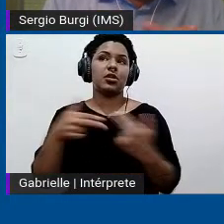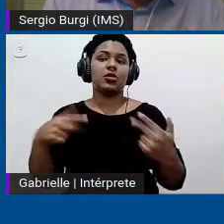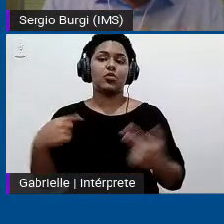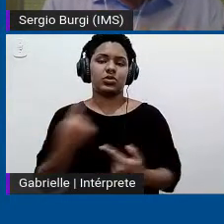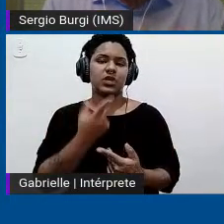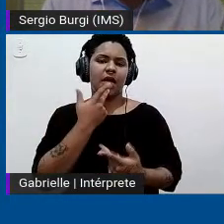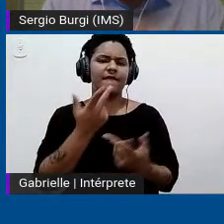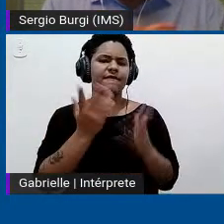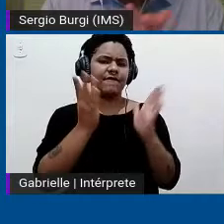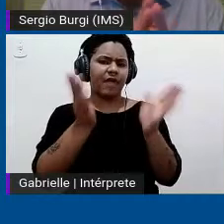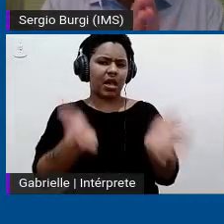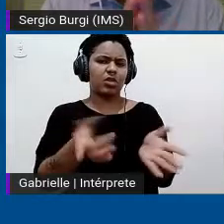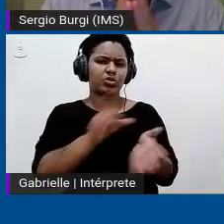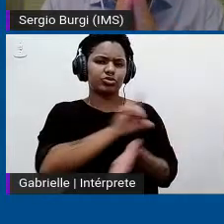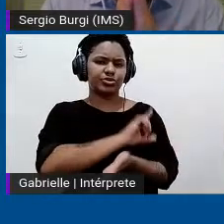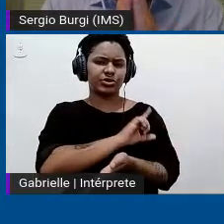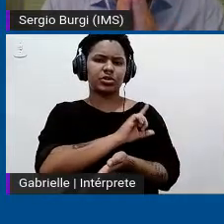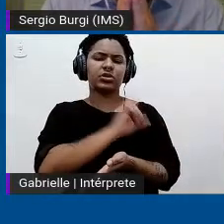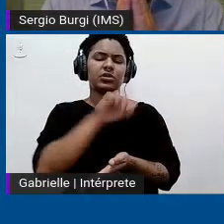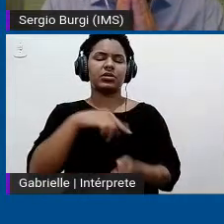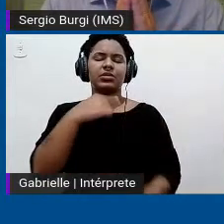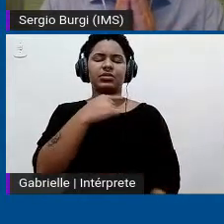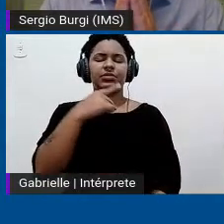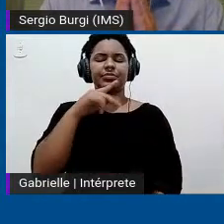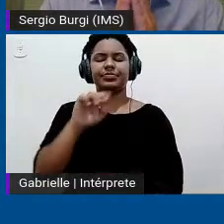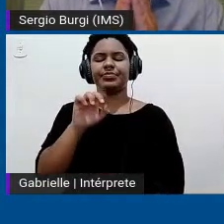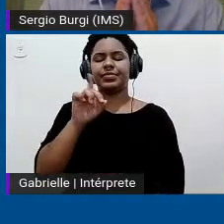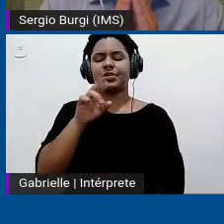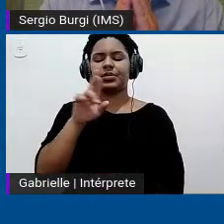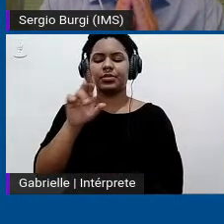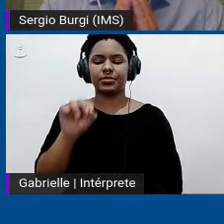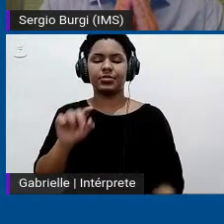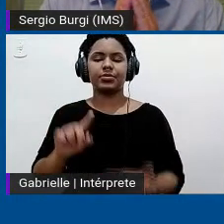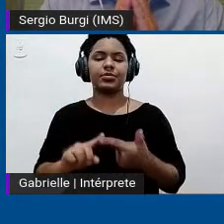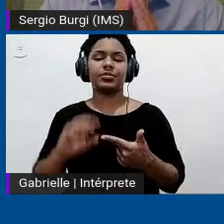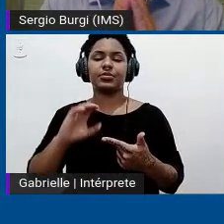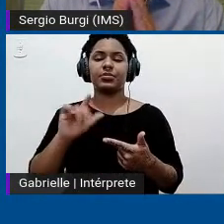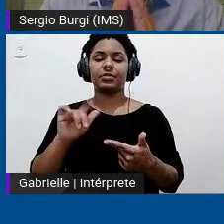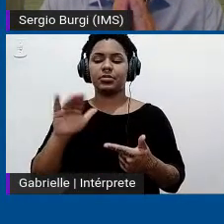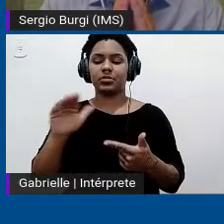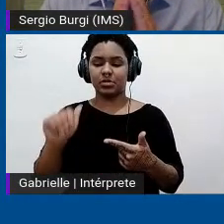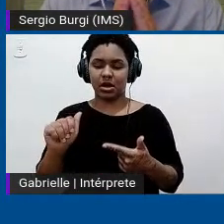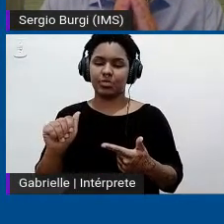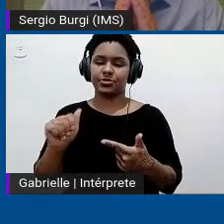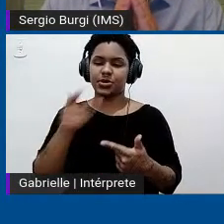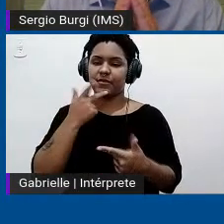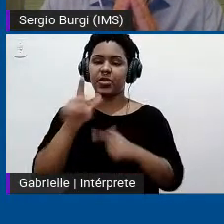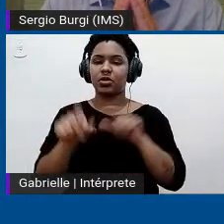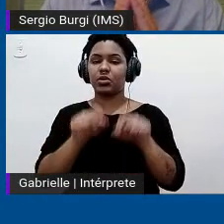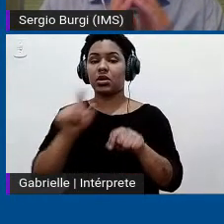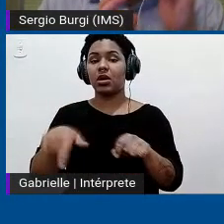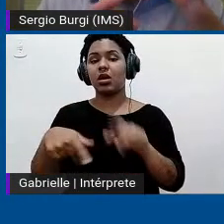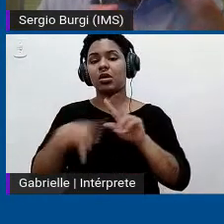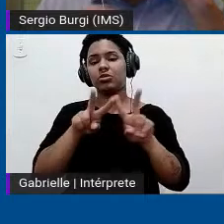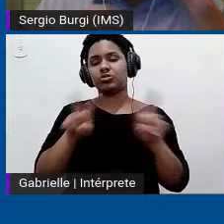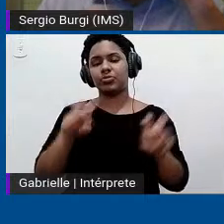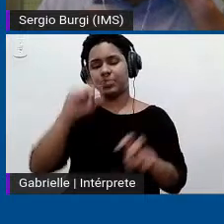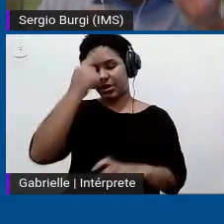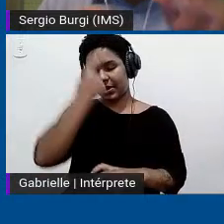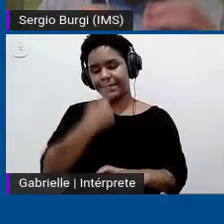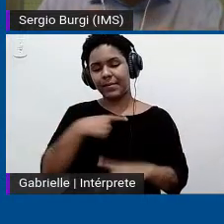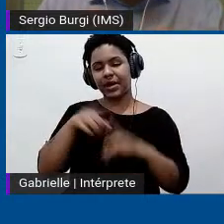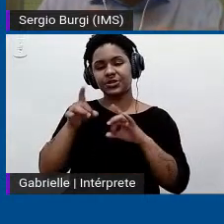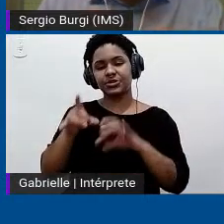aqui anteriormente, né? Pedro e Cláudio mencionaram, né? O sentido da imagem técnica, né? E que aqui eu queria fazer